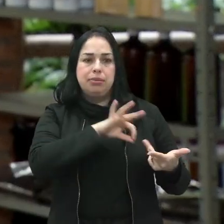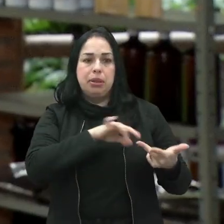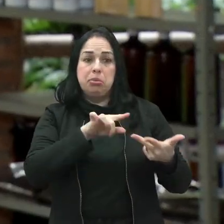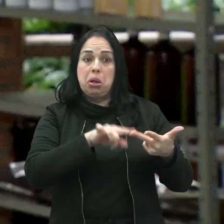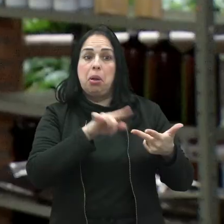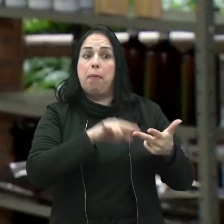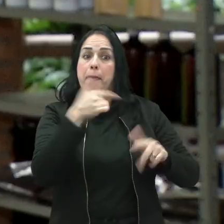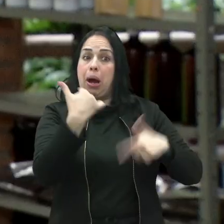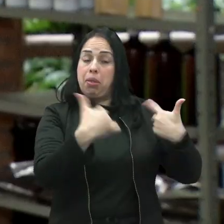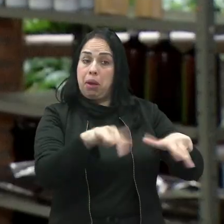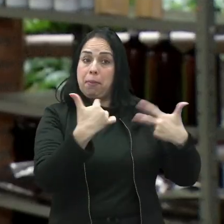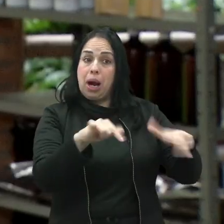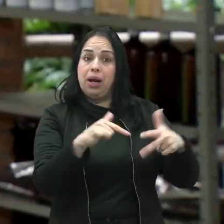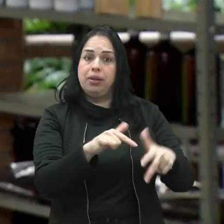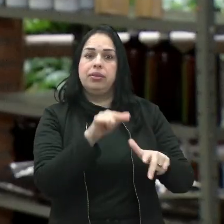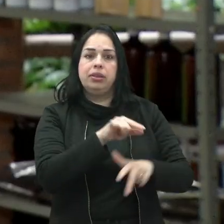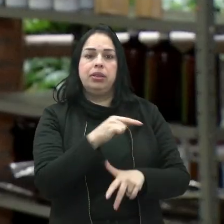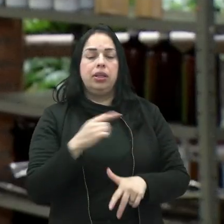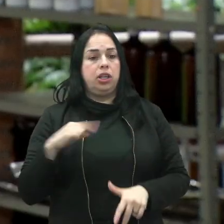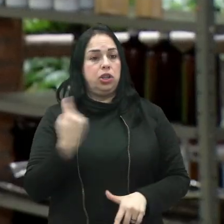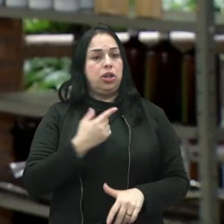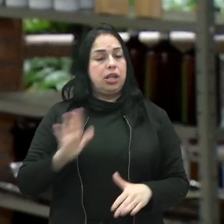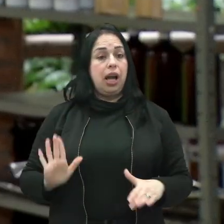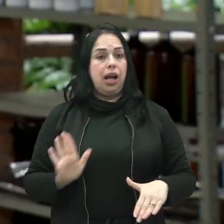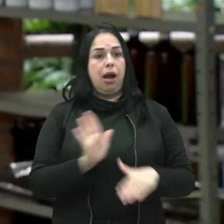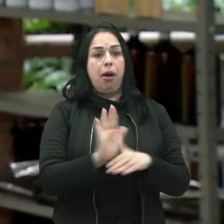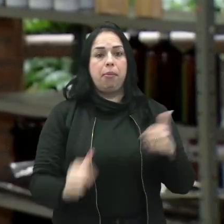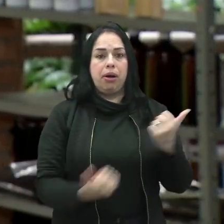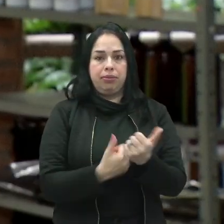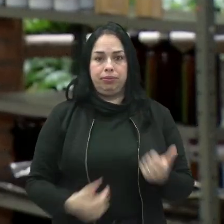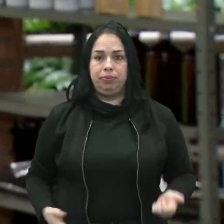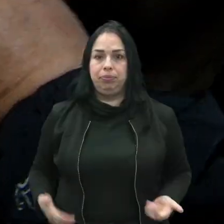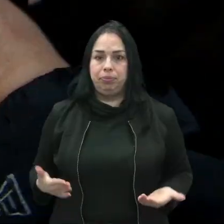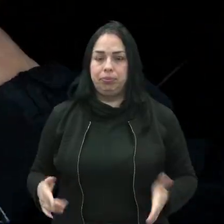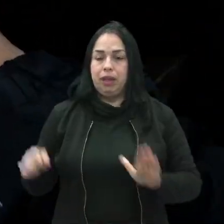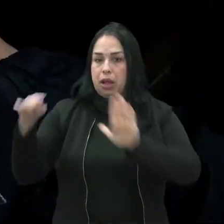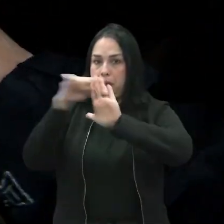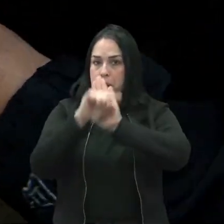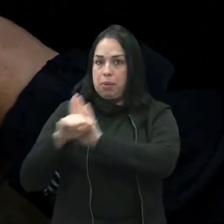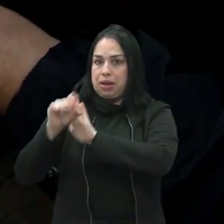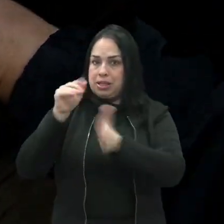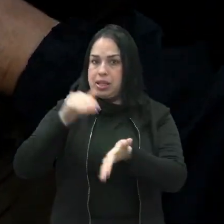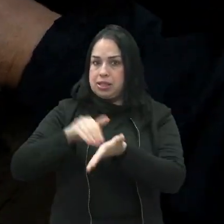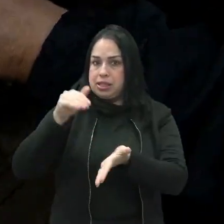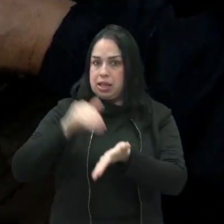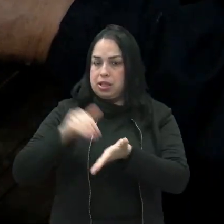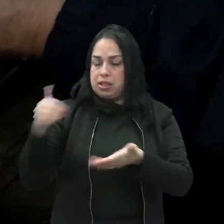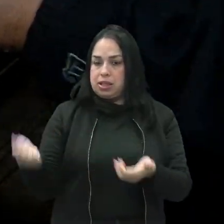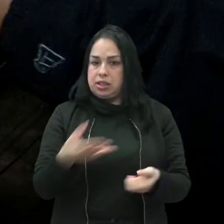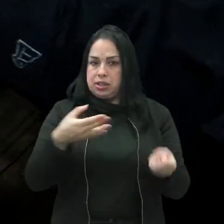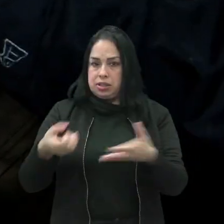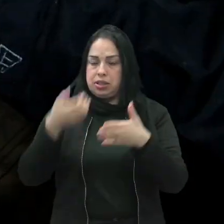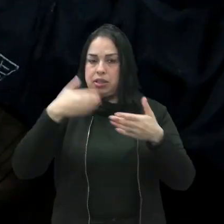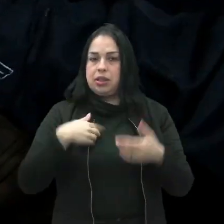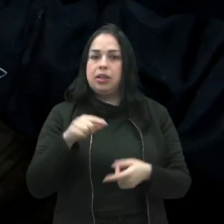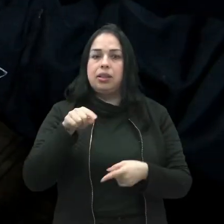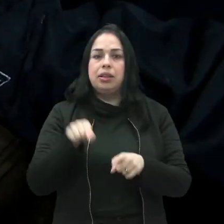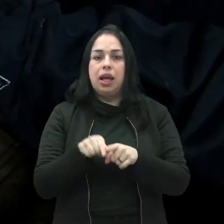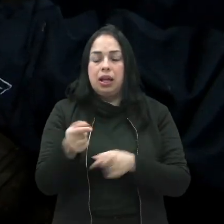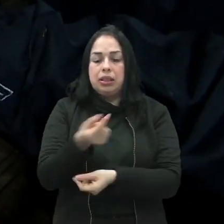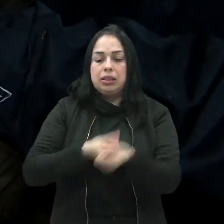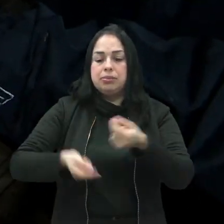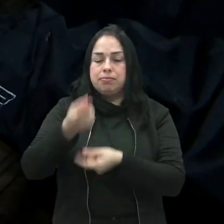renda, mão de obra, emprego. Esse é o trabalho que a gente faz hoje. De acordo com dados da Secretaria de Inovação